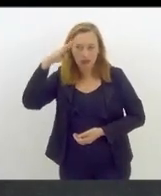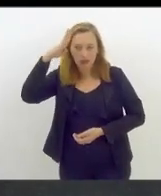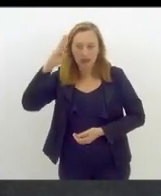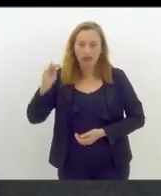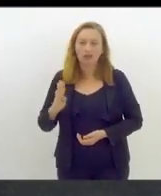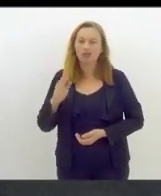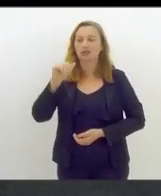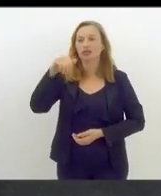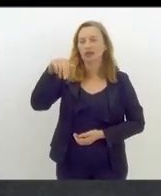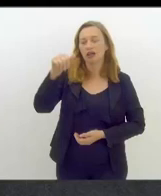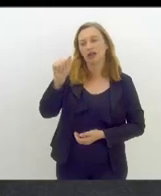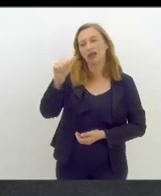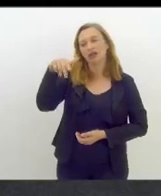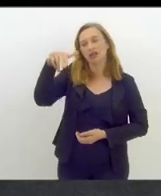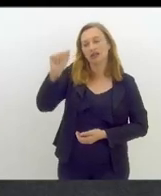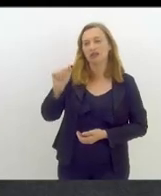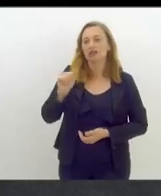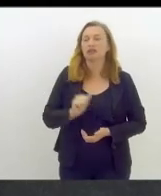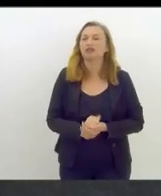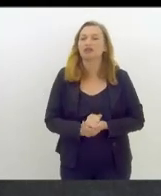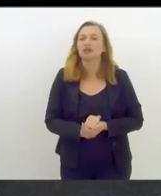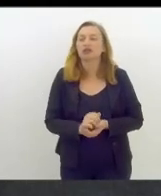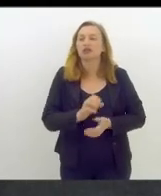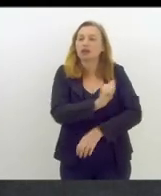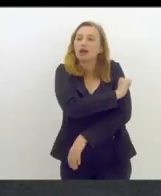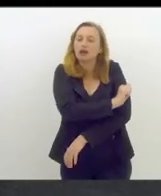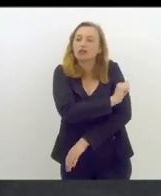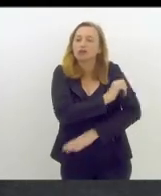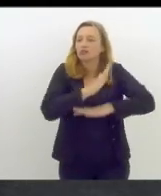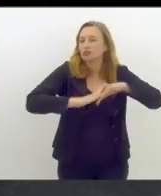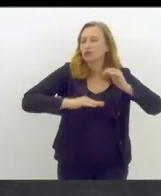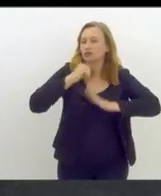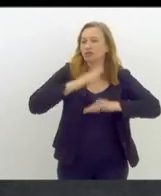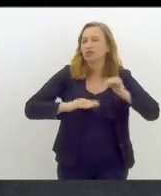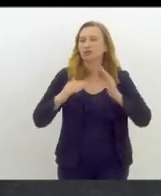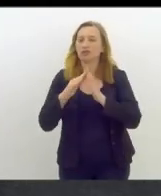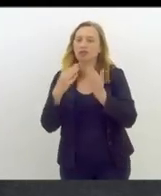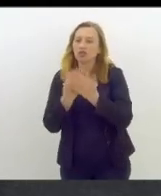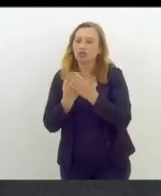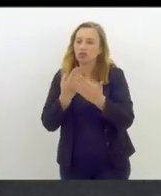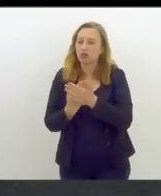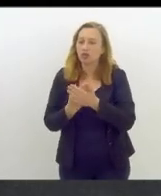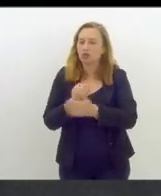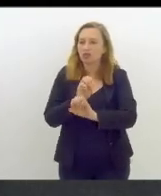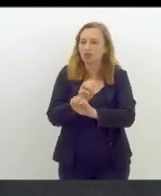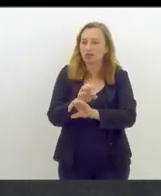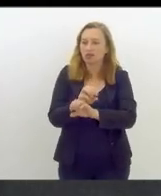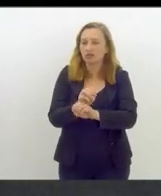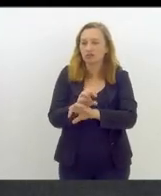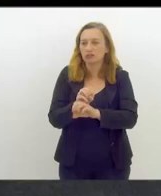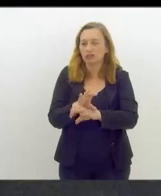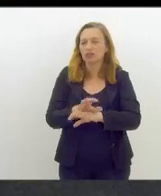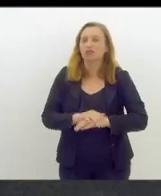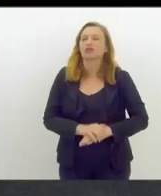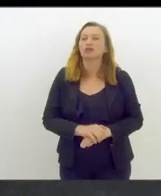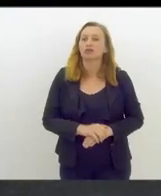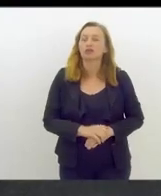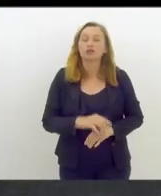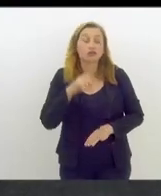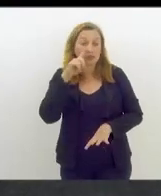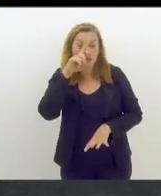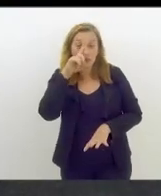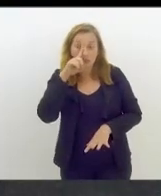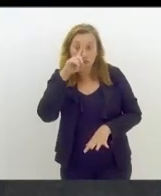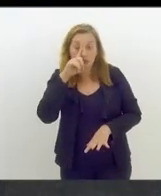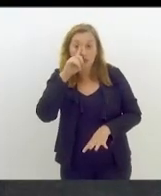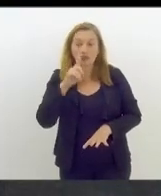que dispõe sobre a capacitação de alunos e profissionais da rede estadual de ensino acerca da ocorrência de situações de risco